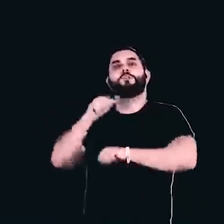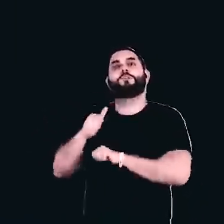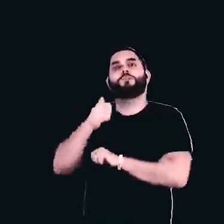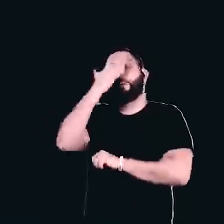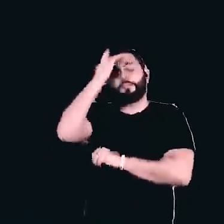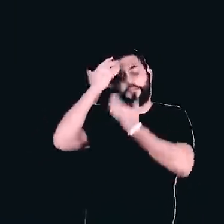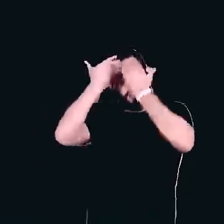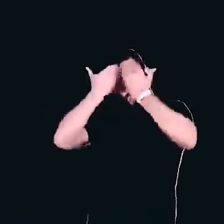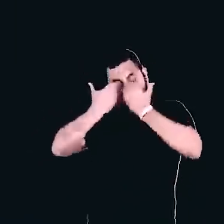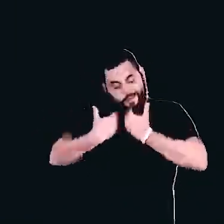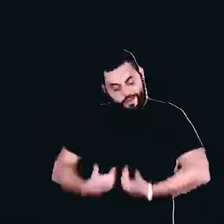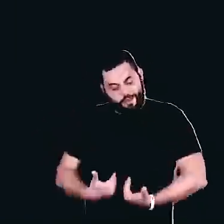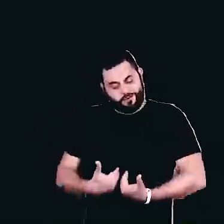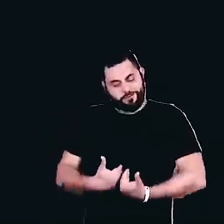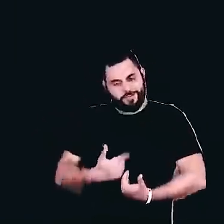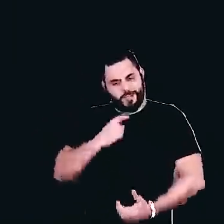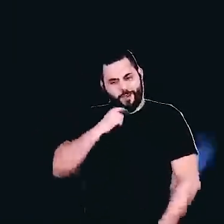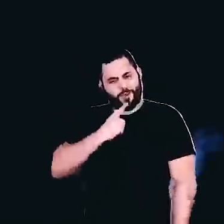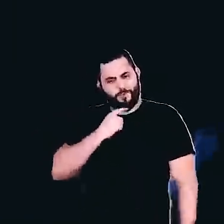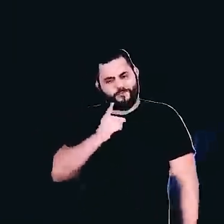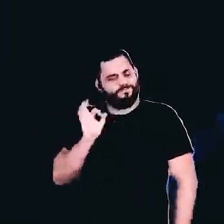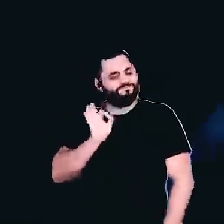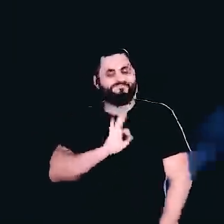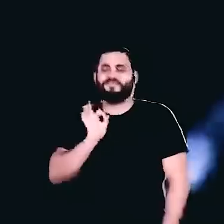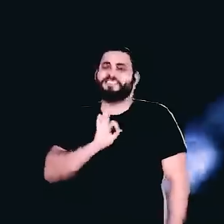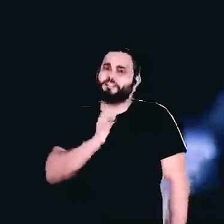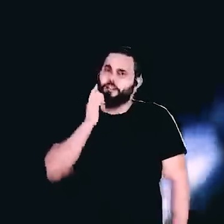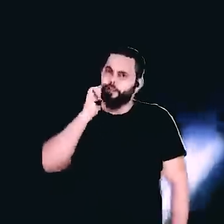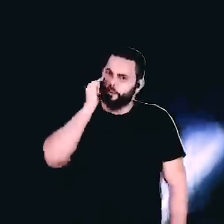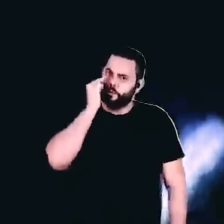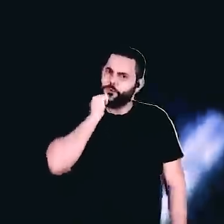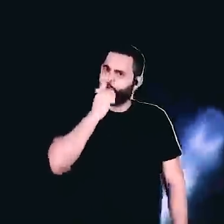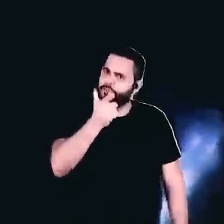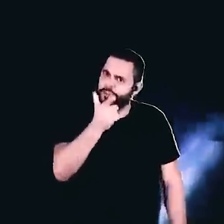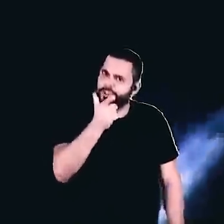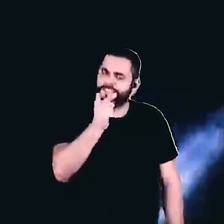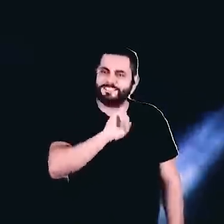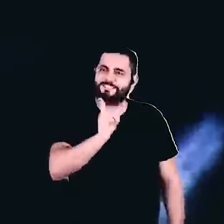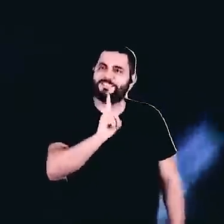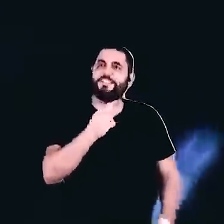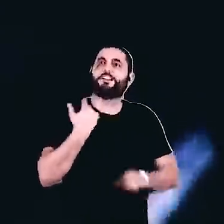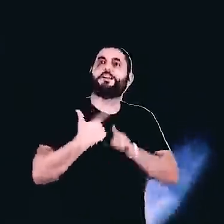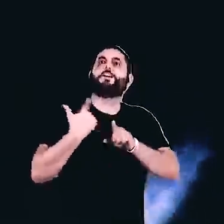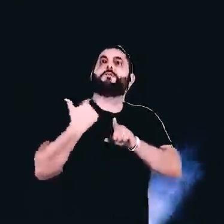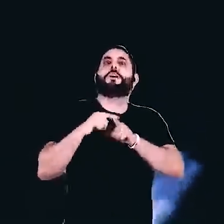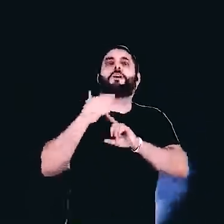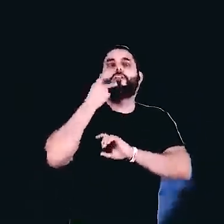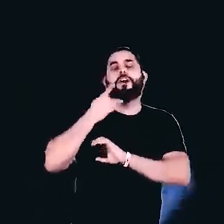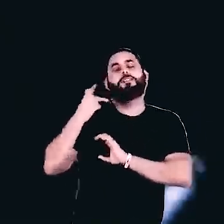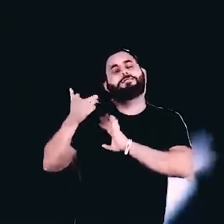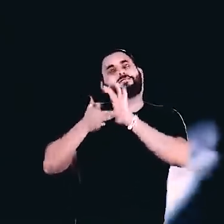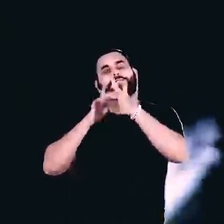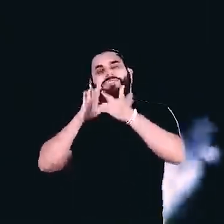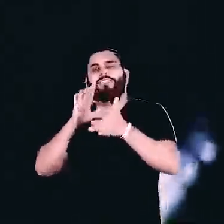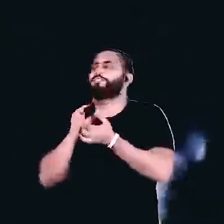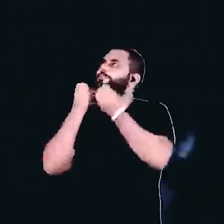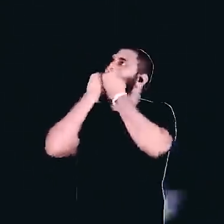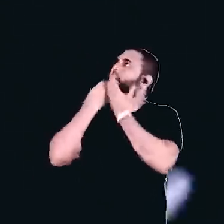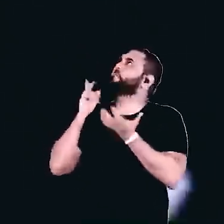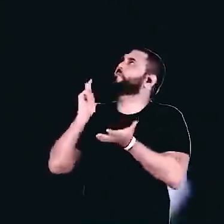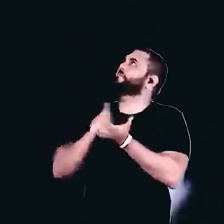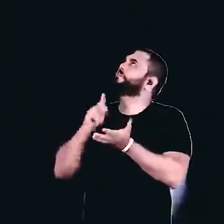pessoa como eu não duvido mais de nada na vida. Tu duvida? Porque eu não duvido. Porque todo dia eu digo, eita, Jesus, tu é bom